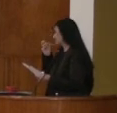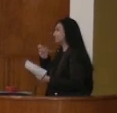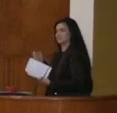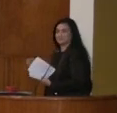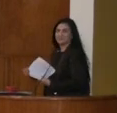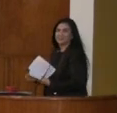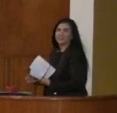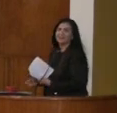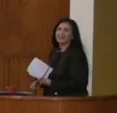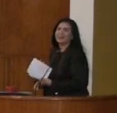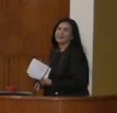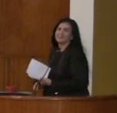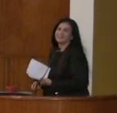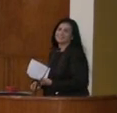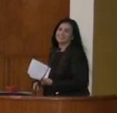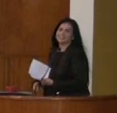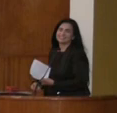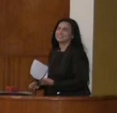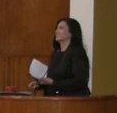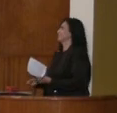nem ouvir isso.